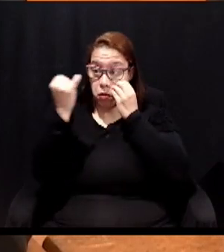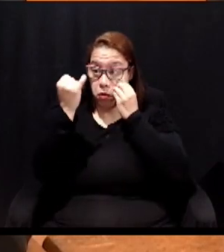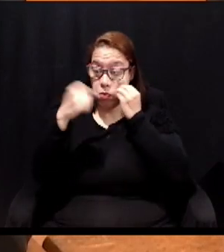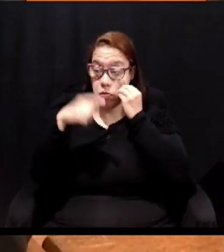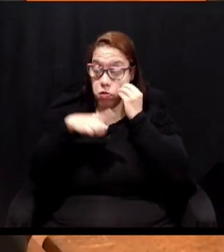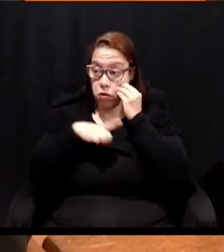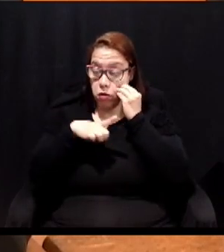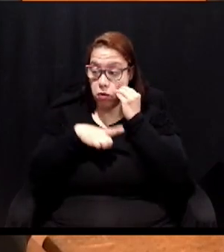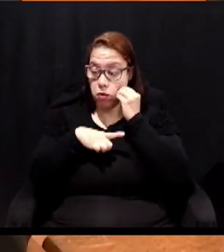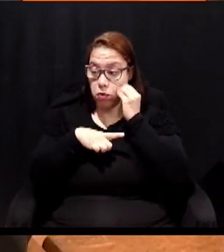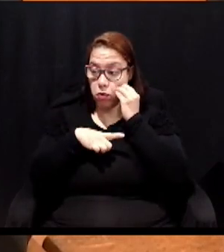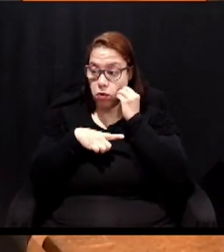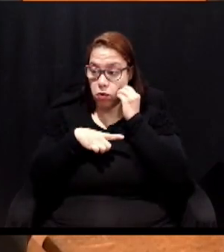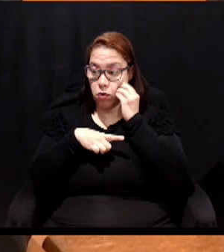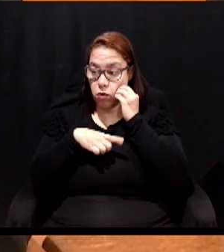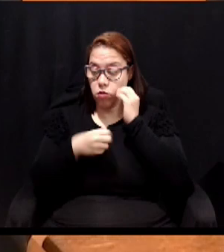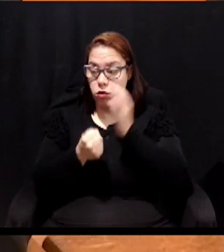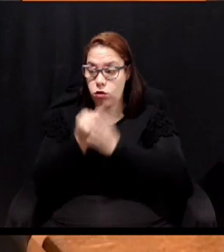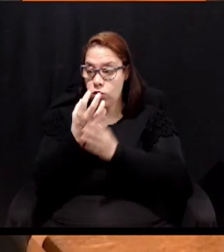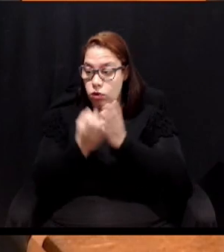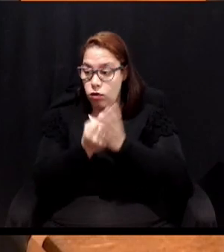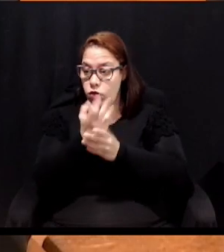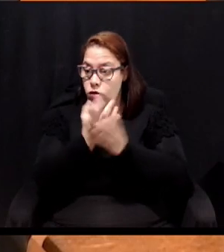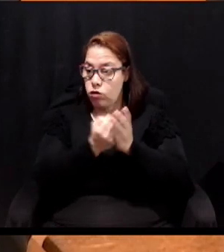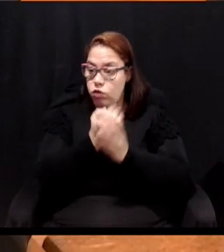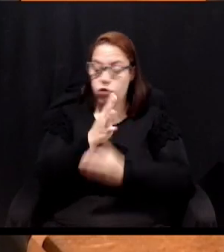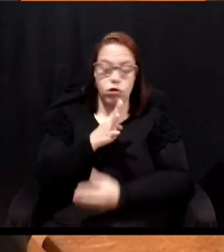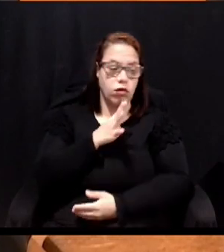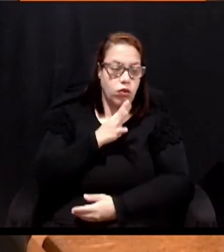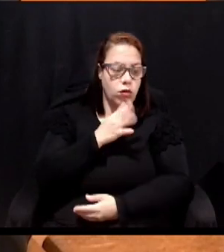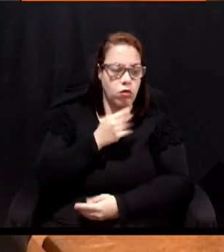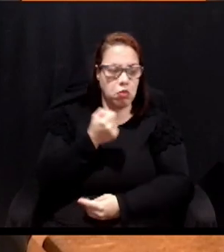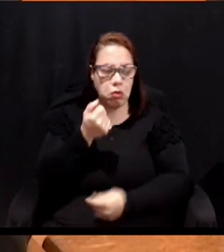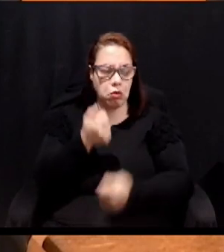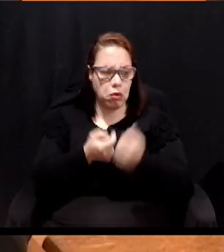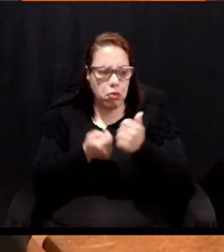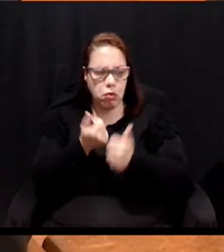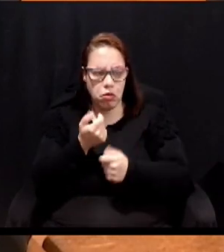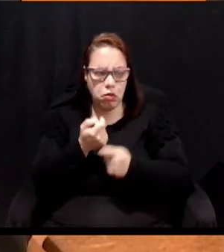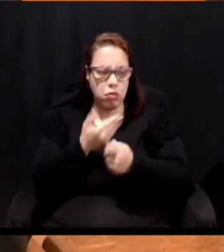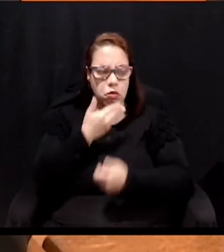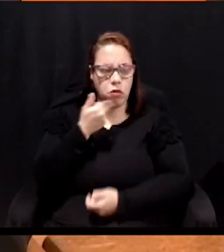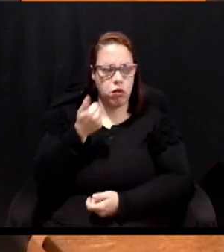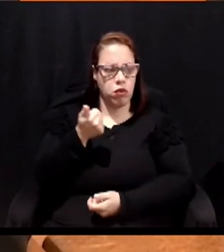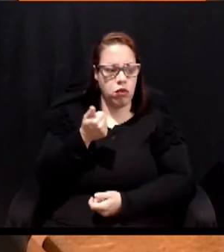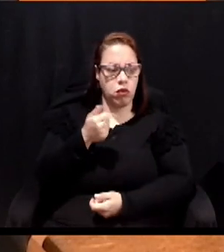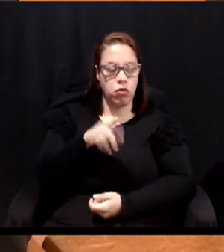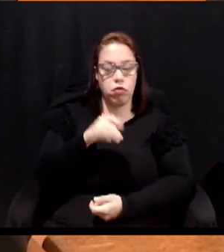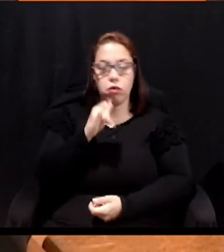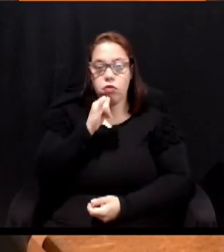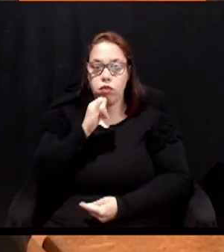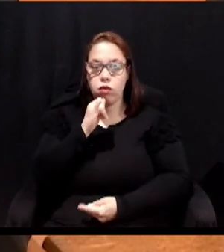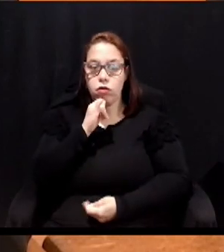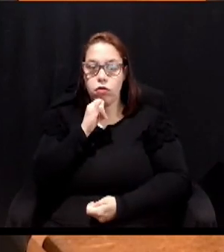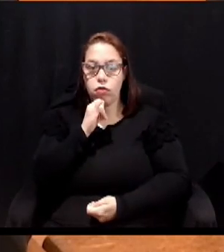estamos criando, quer dizer, conhecendo um pouquinho melhor lá, por exemplo, porque eu sei que Gifu tem